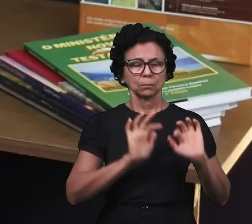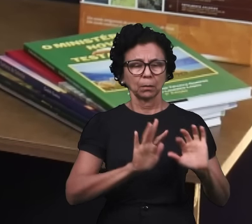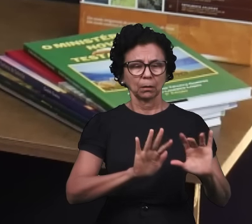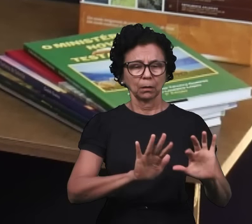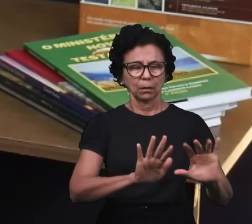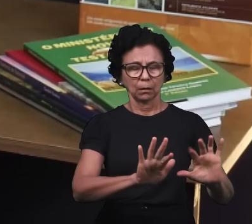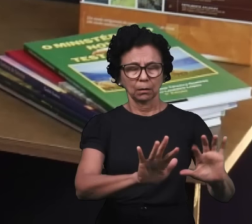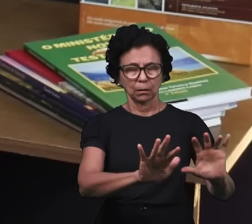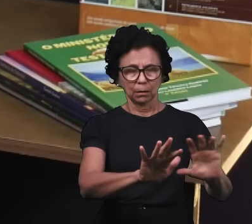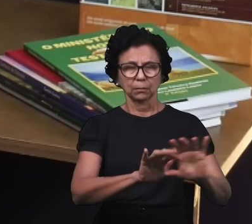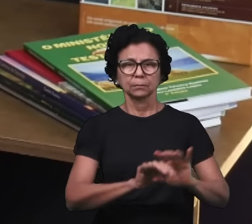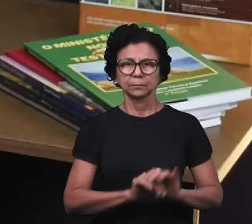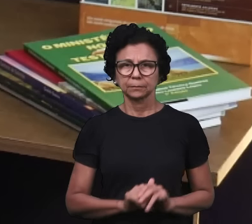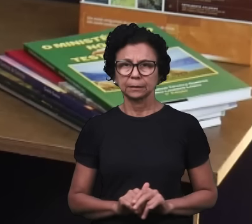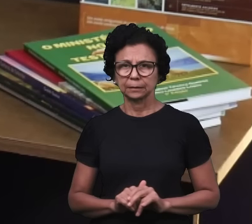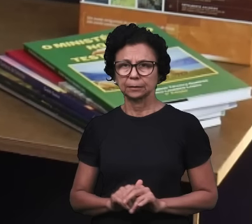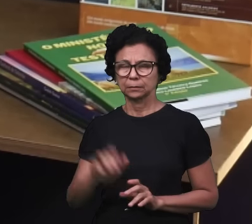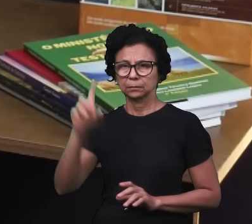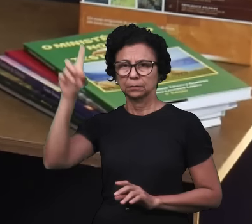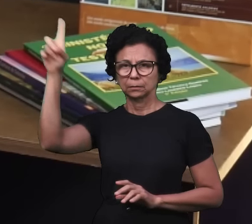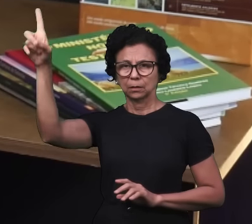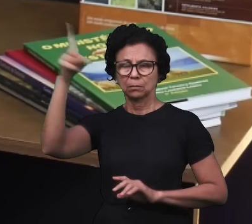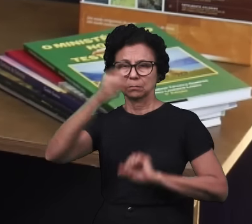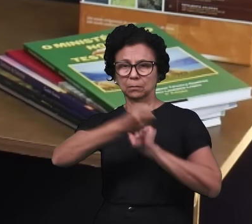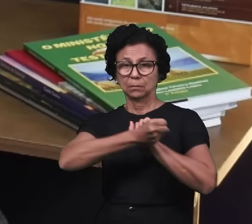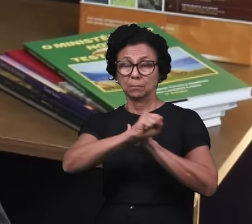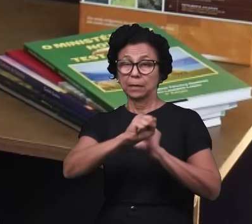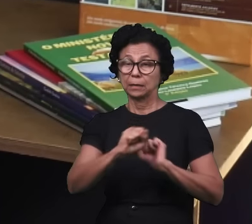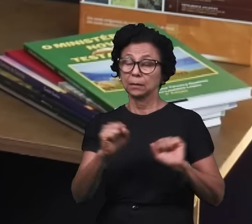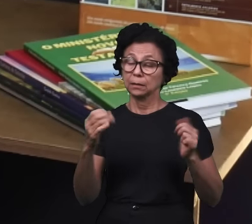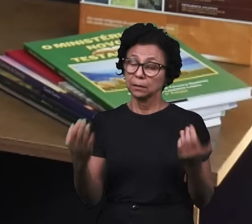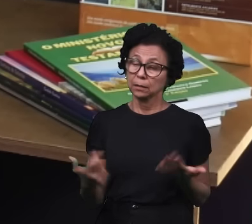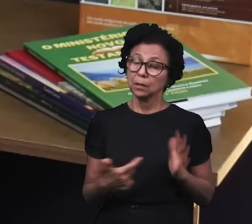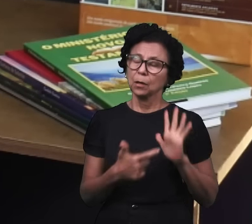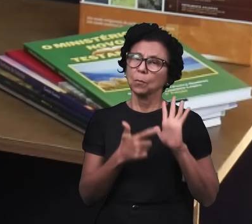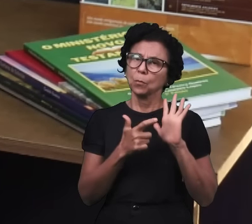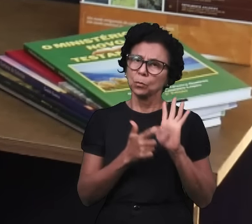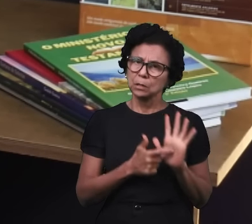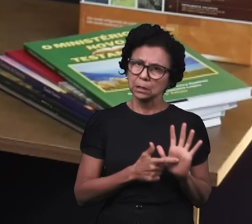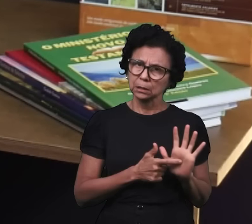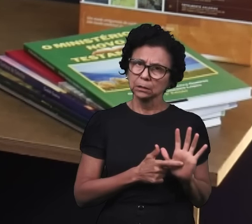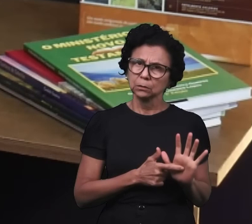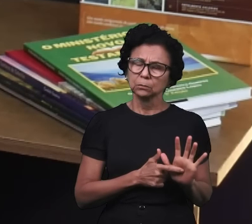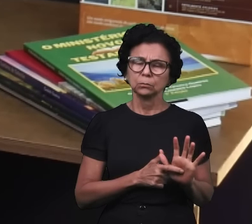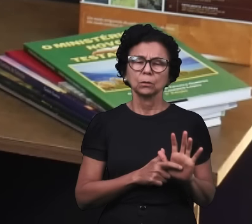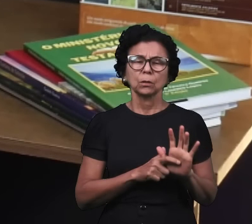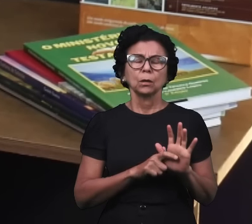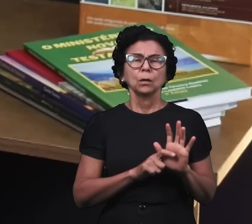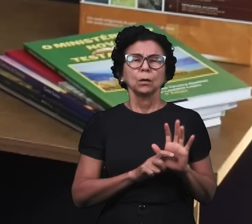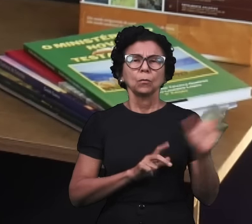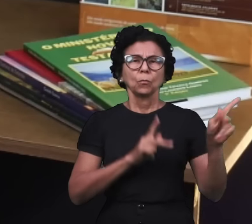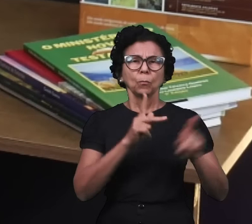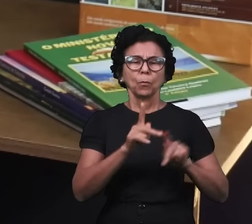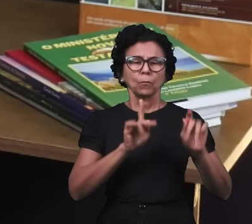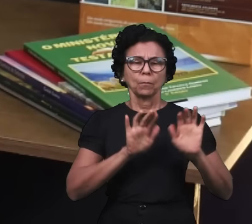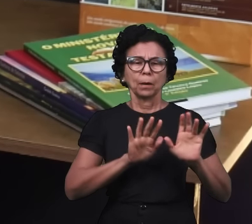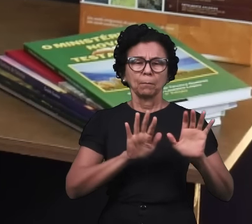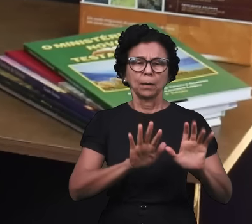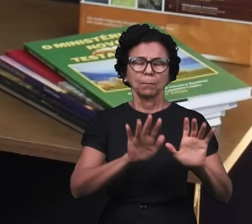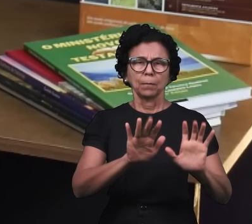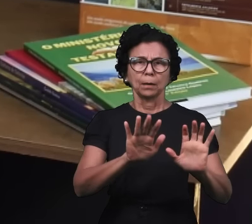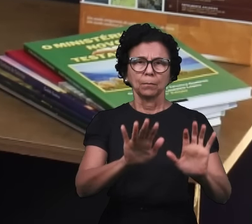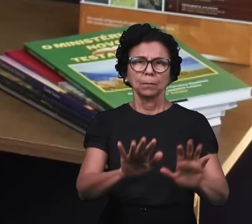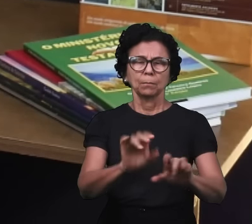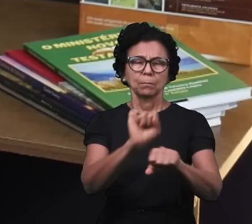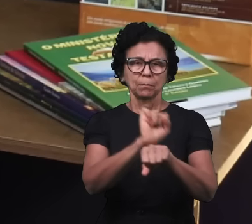episódios mostrando que em cada momento ali, em cada parada do povo nessa caminhada, há um